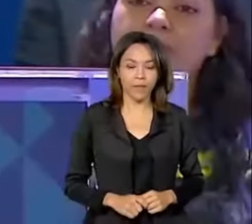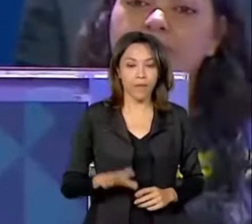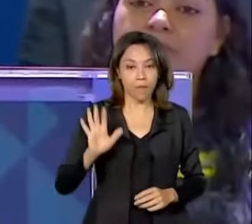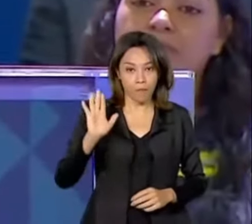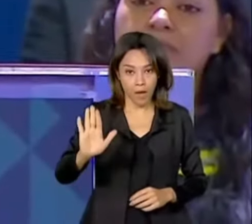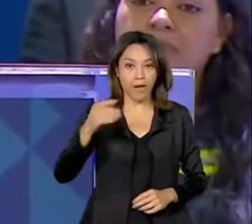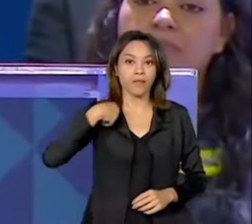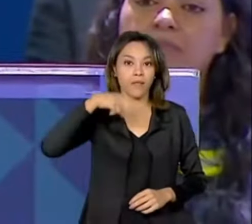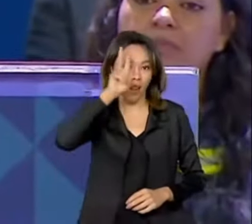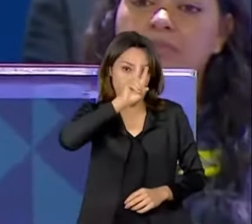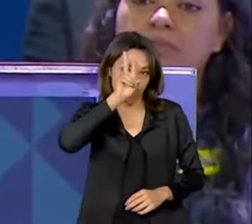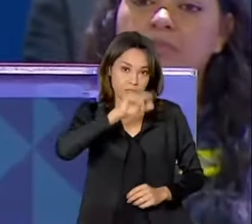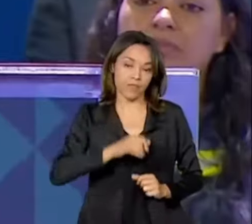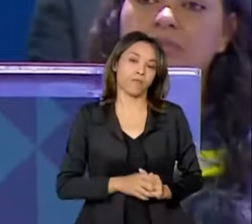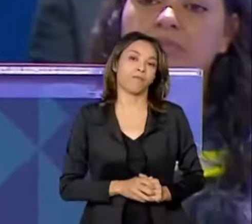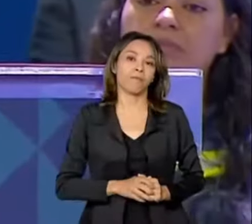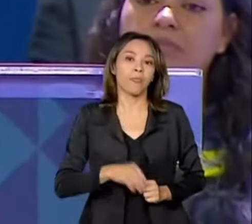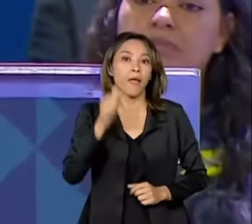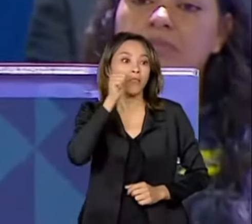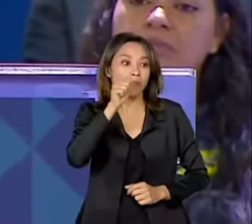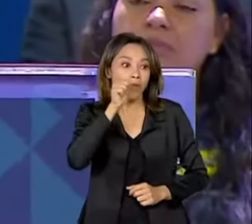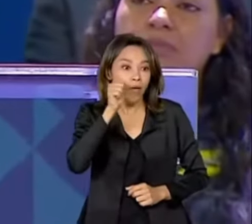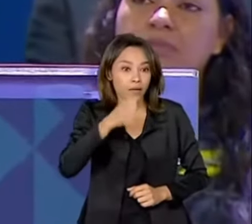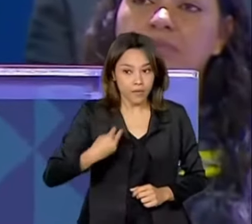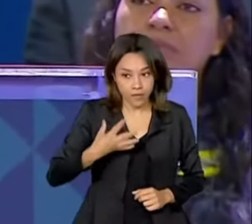lembre-se de uma coisa, as mulheres que estão aqui.